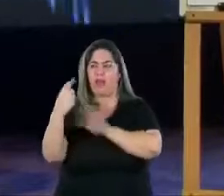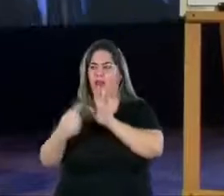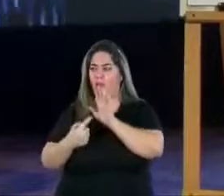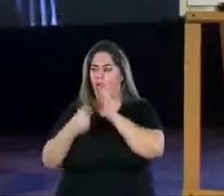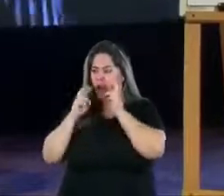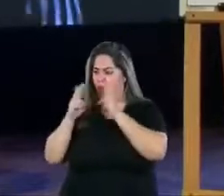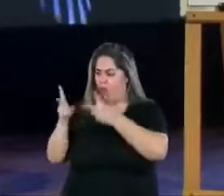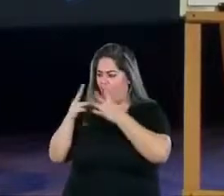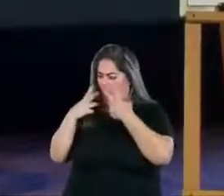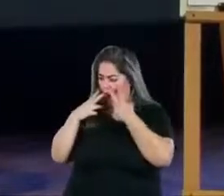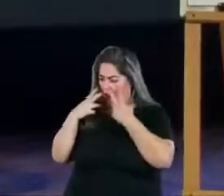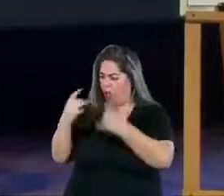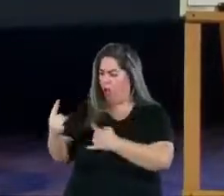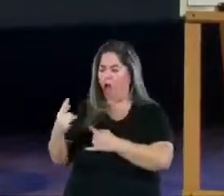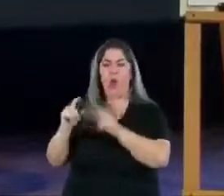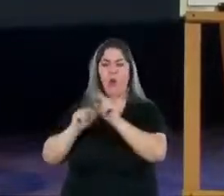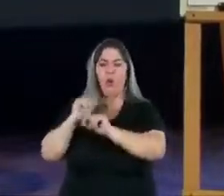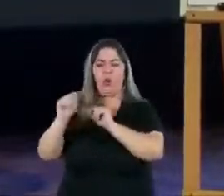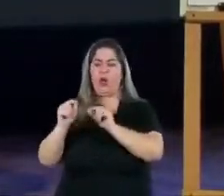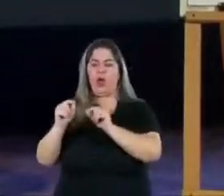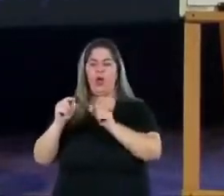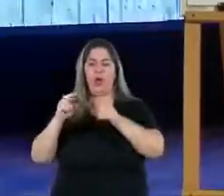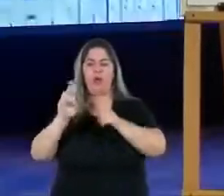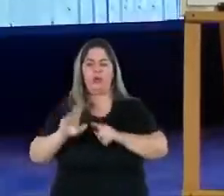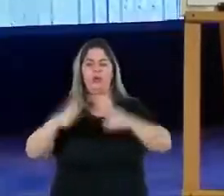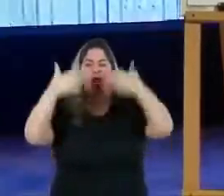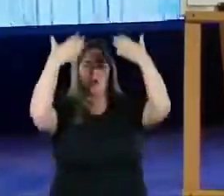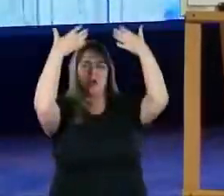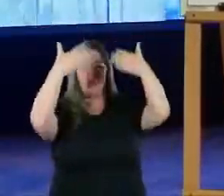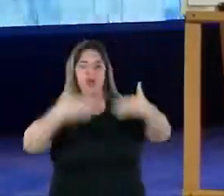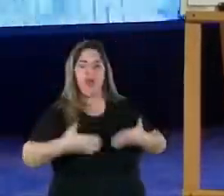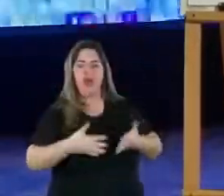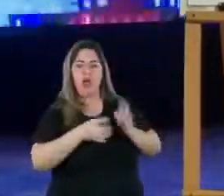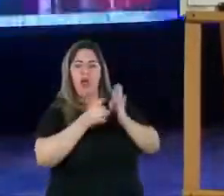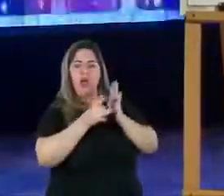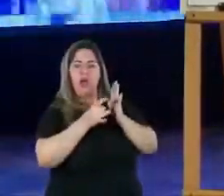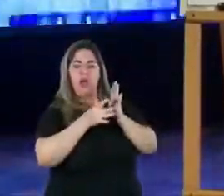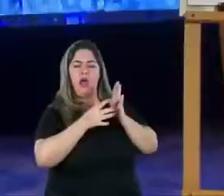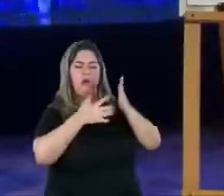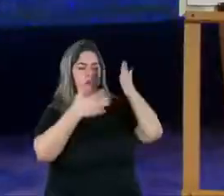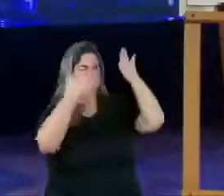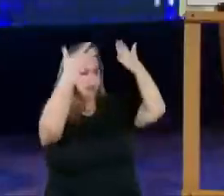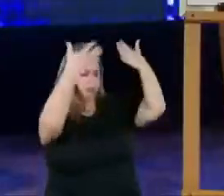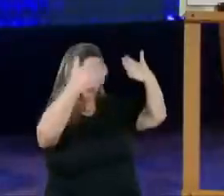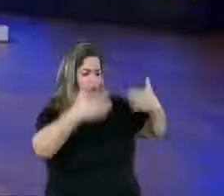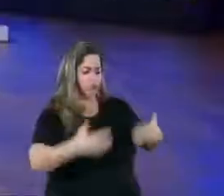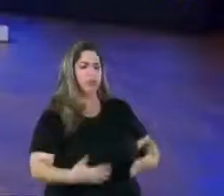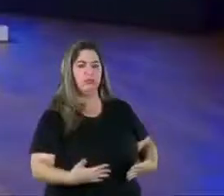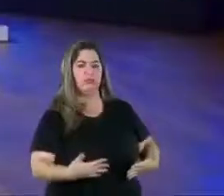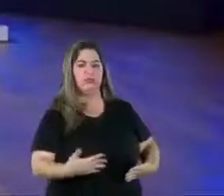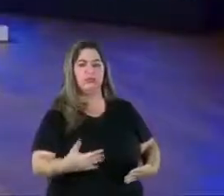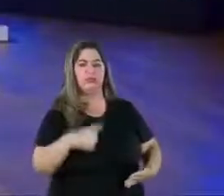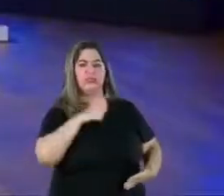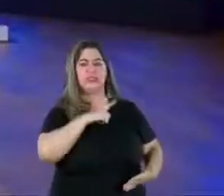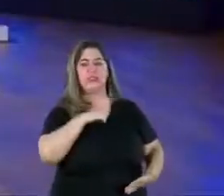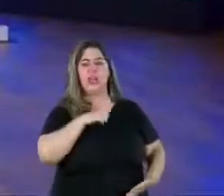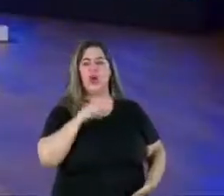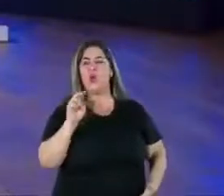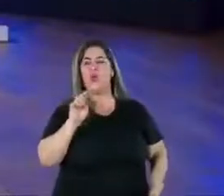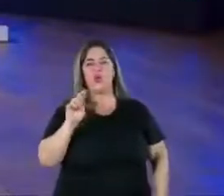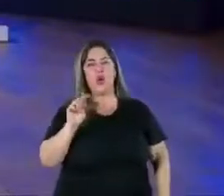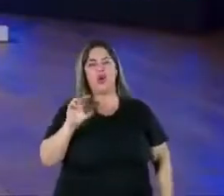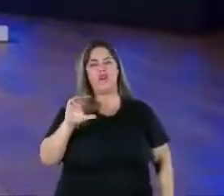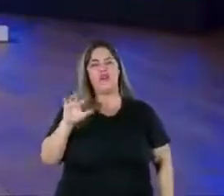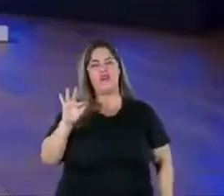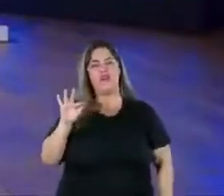pavilhão por trás da parede de vidro. Copito de Nieve, floco de neve, assim o chamam.